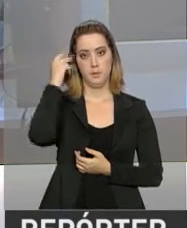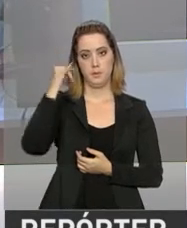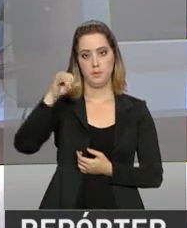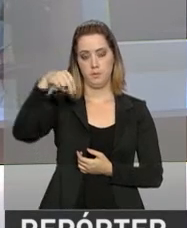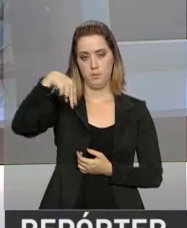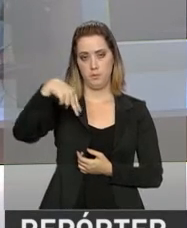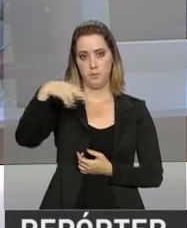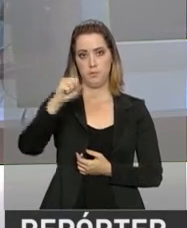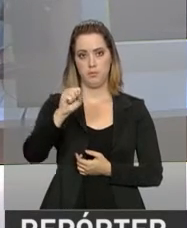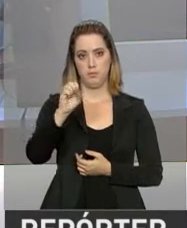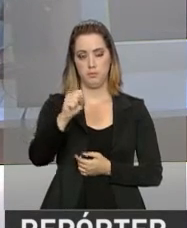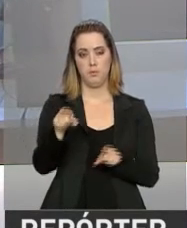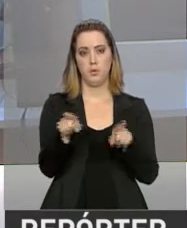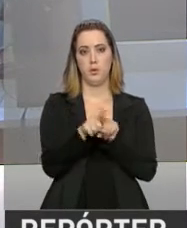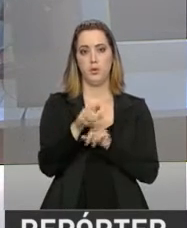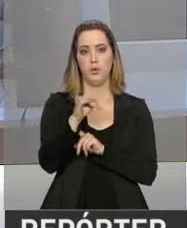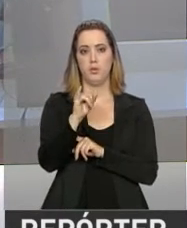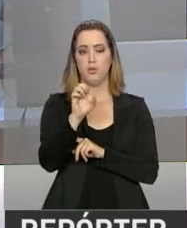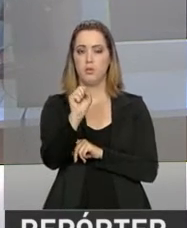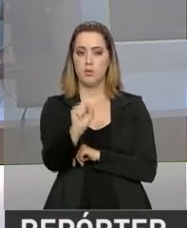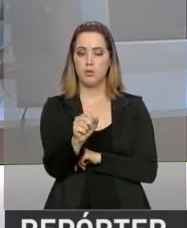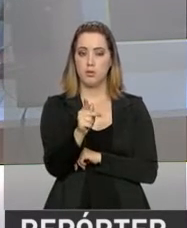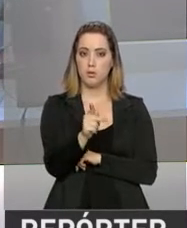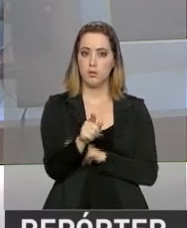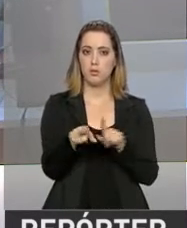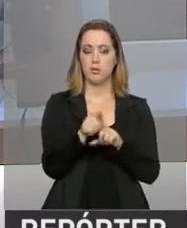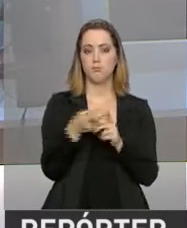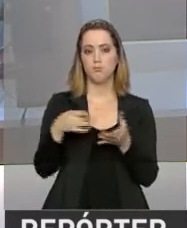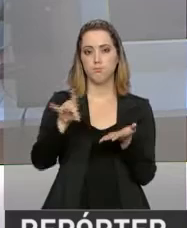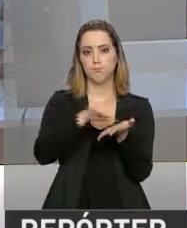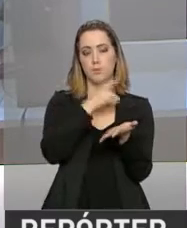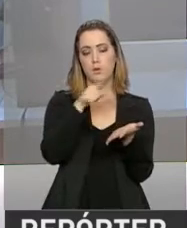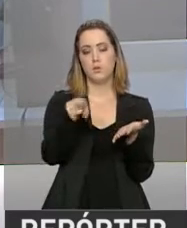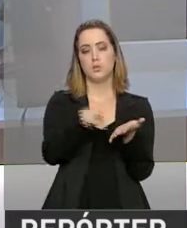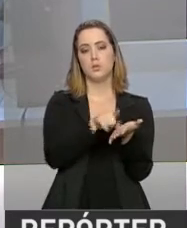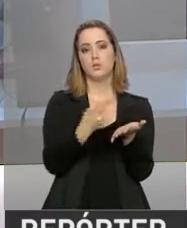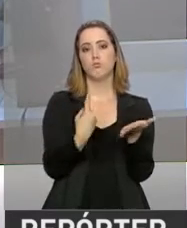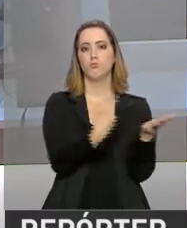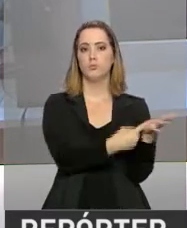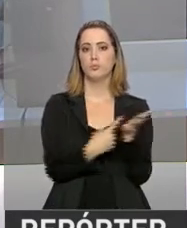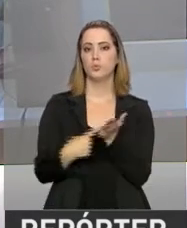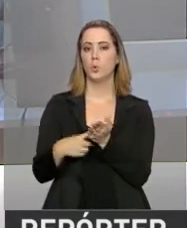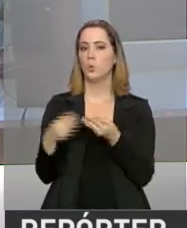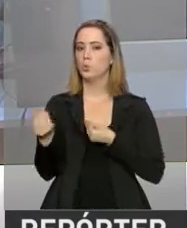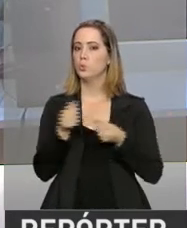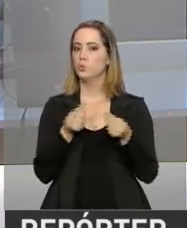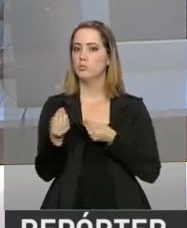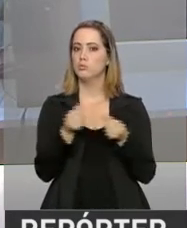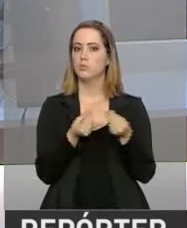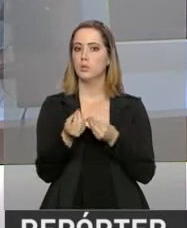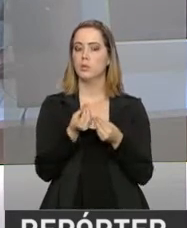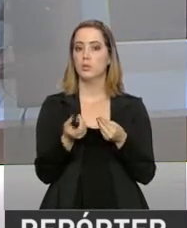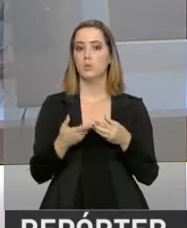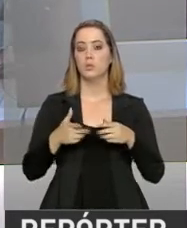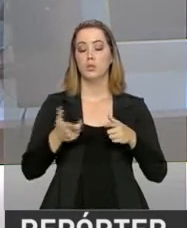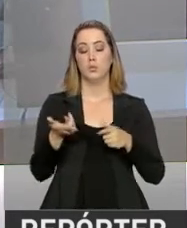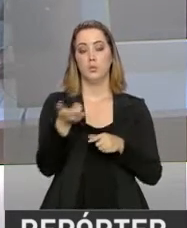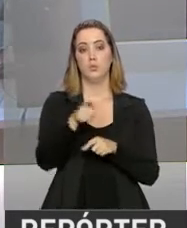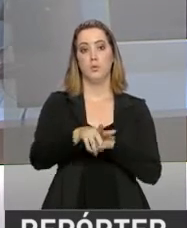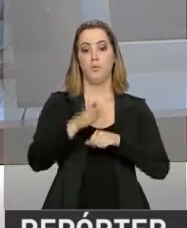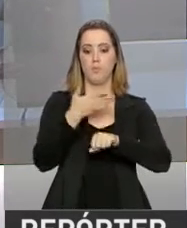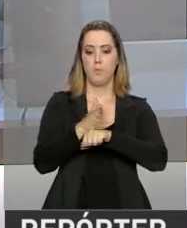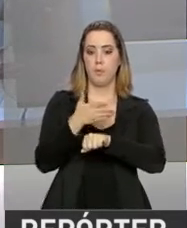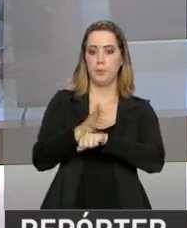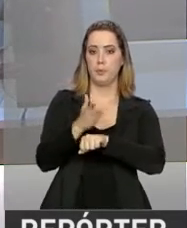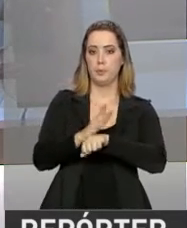a Federação das Indústrias do Estado, assinaram um acordo para aprimorar a metodologia utilizada na reabilitação profissional. O